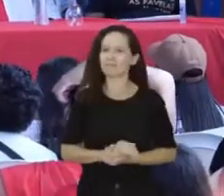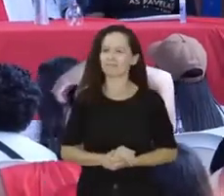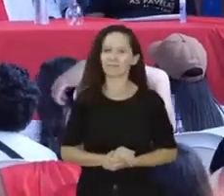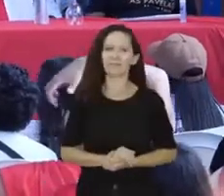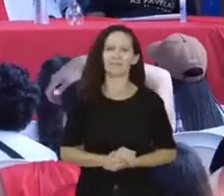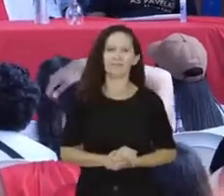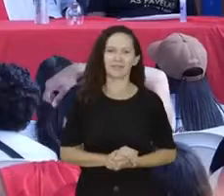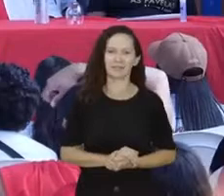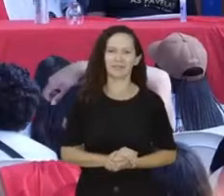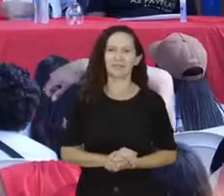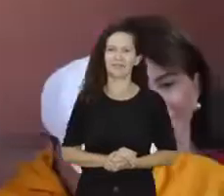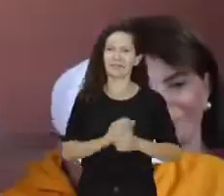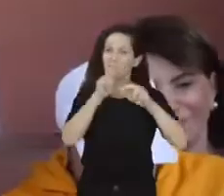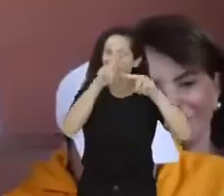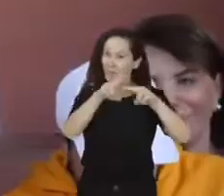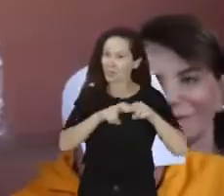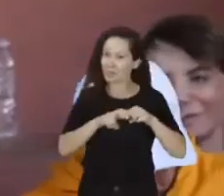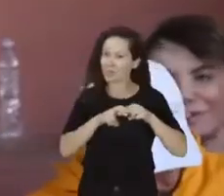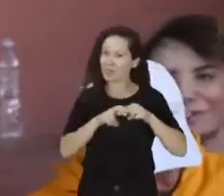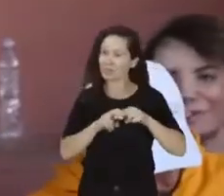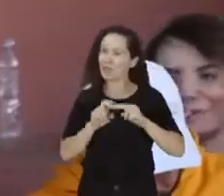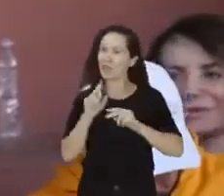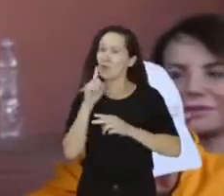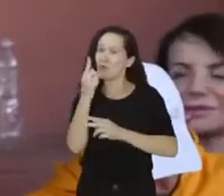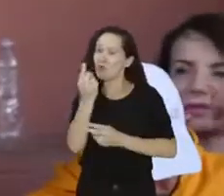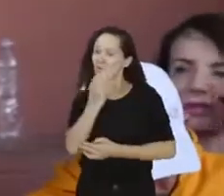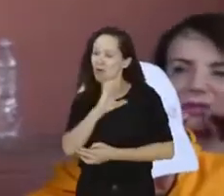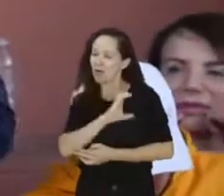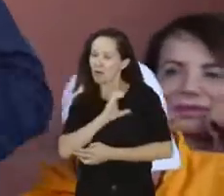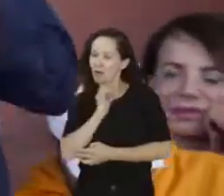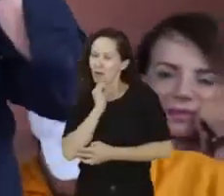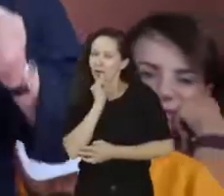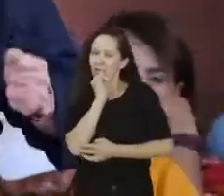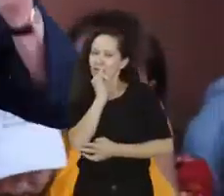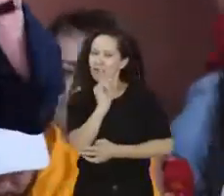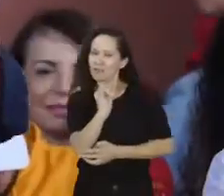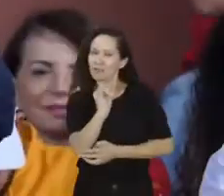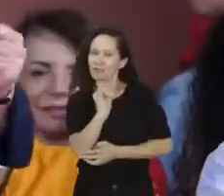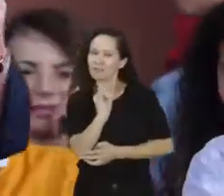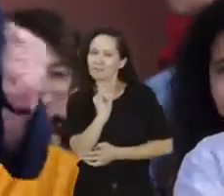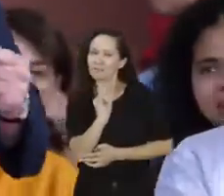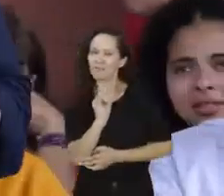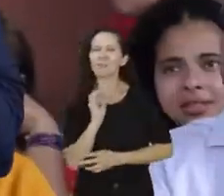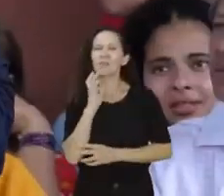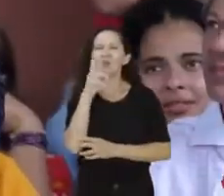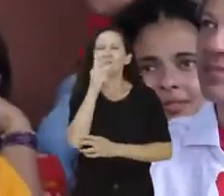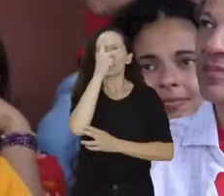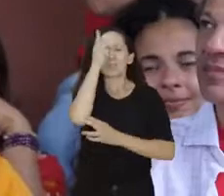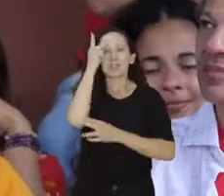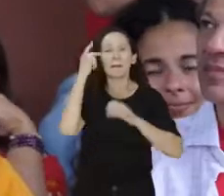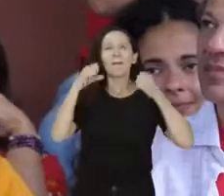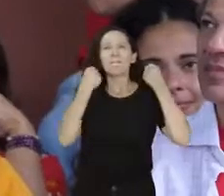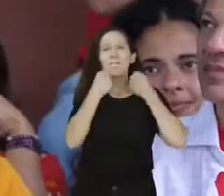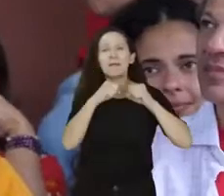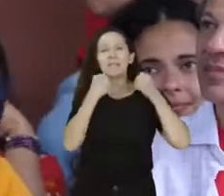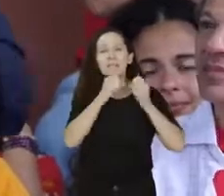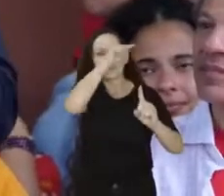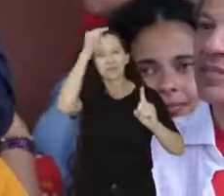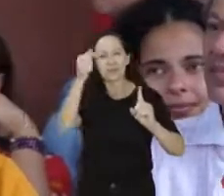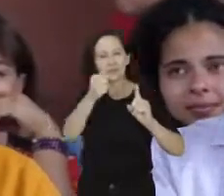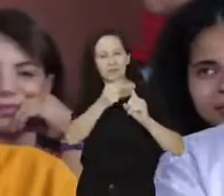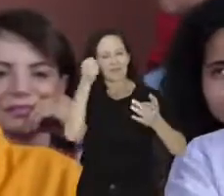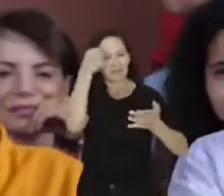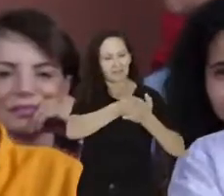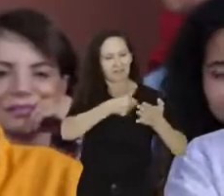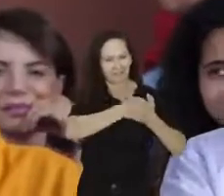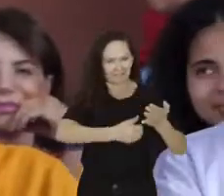Por isso é que uma das companheiras falou de causa. Todo mundo tem que ter uma causa. Eu, se